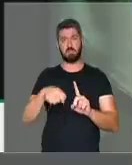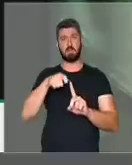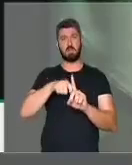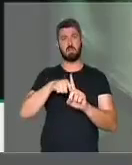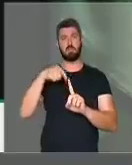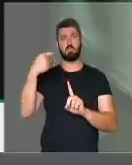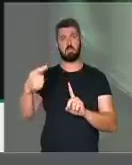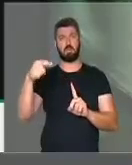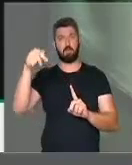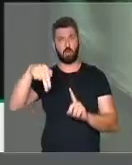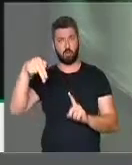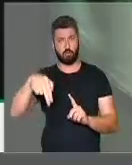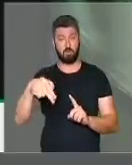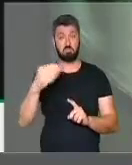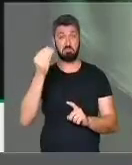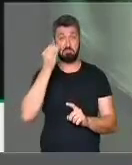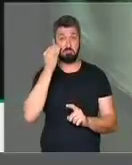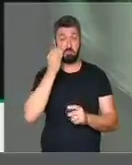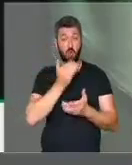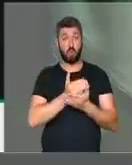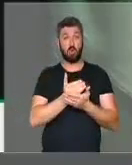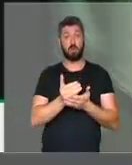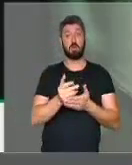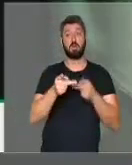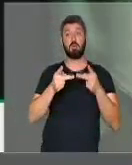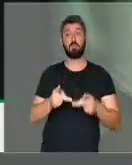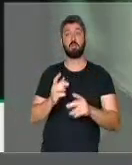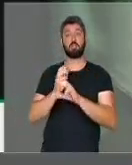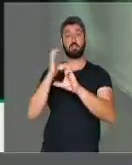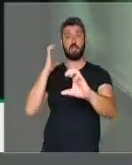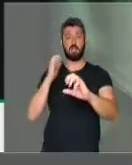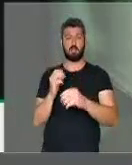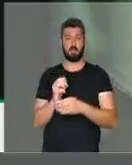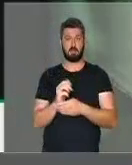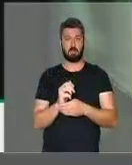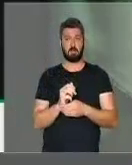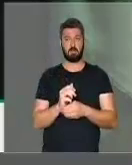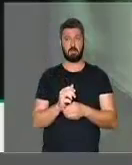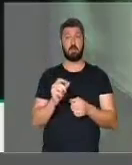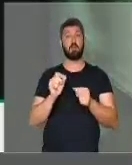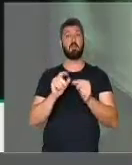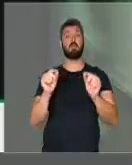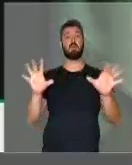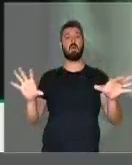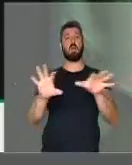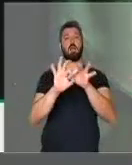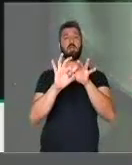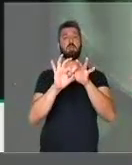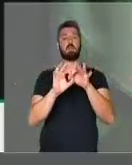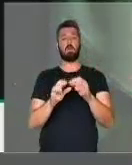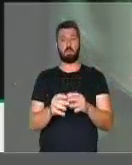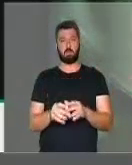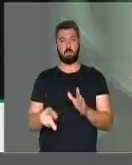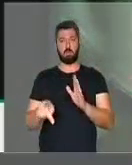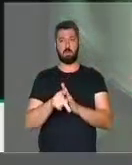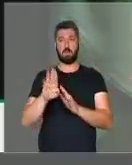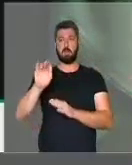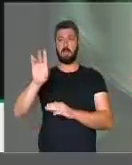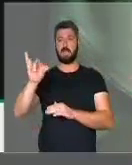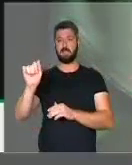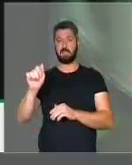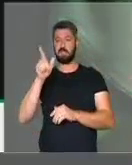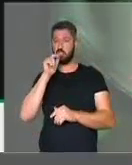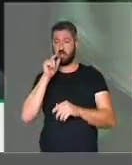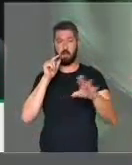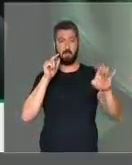mês de novembro começar esse projeto de engenharia. É para fazer uma interligação dessas